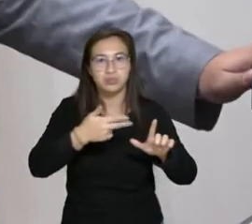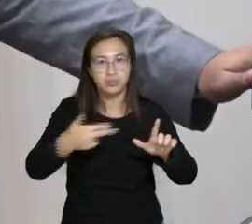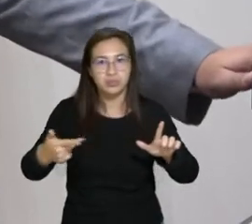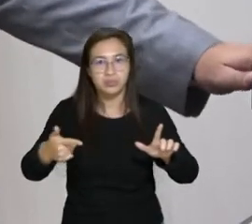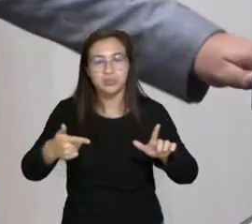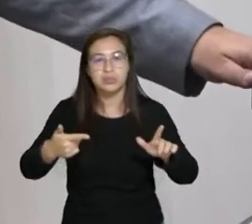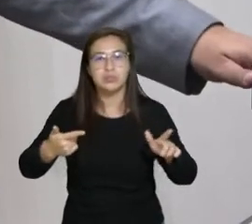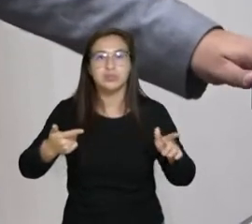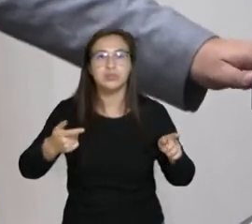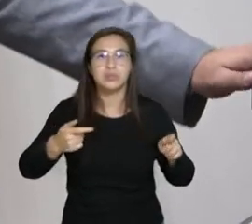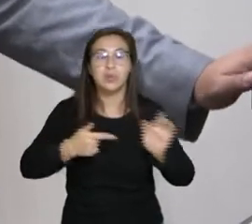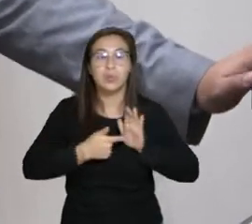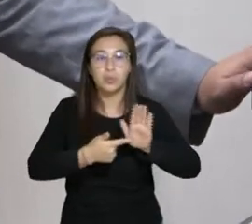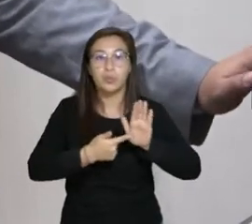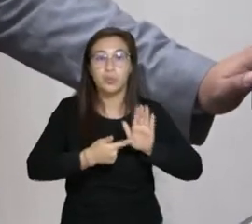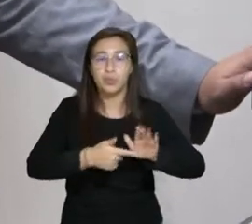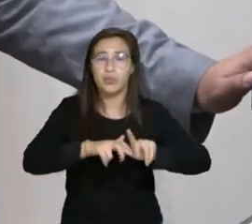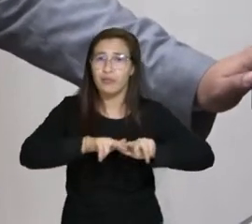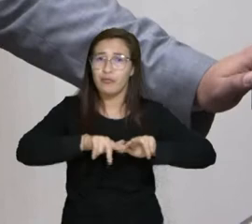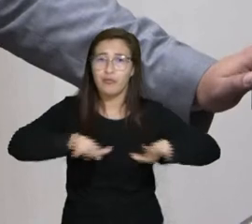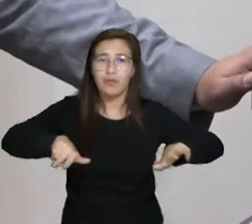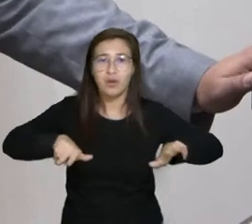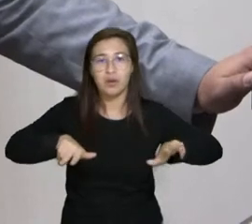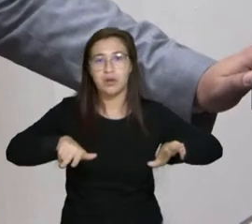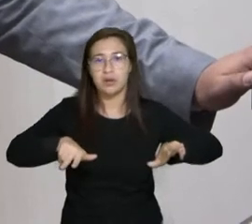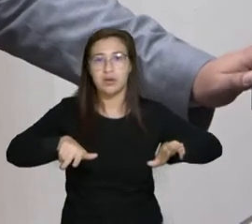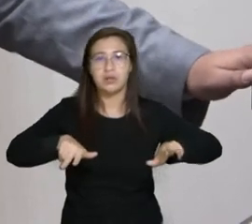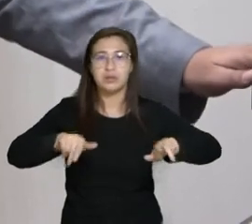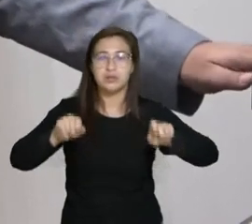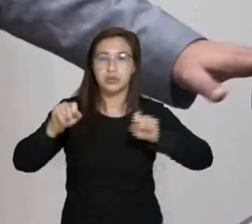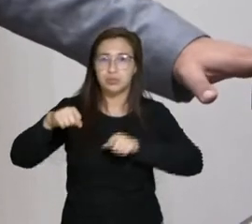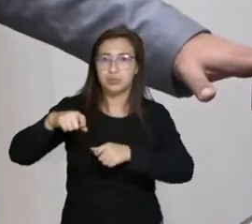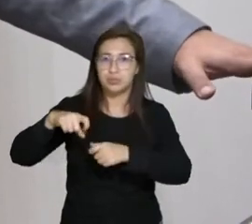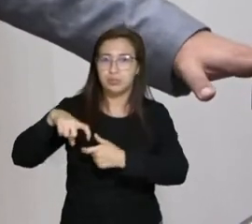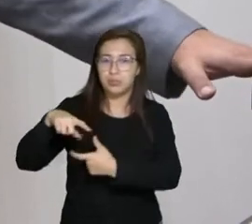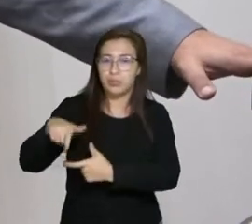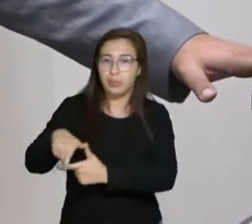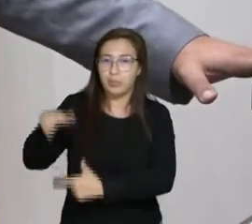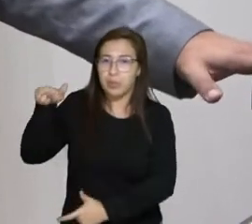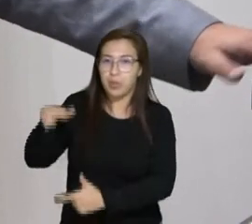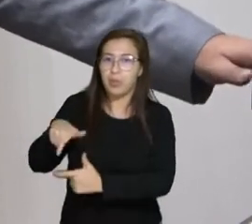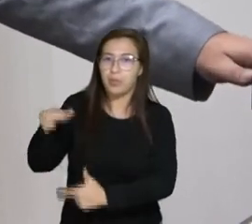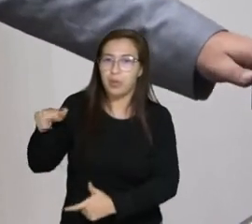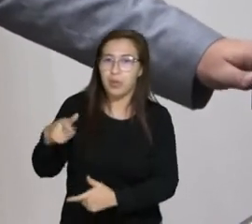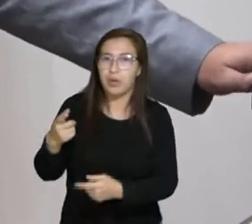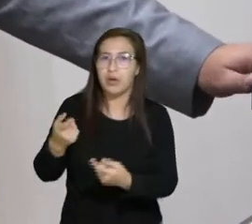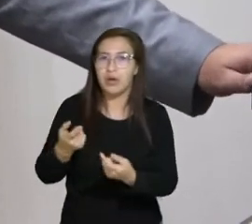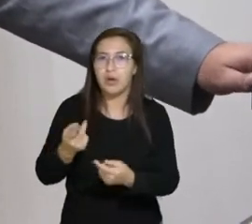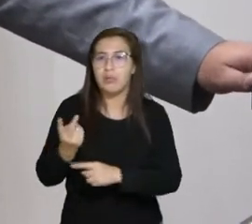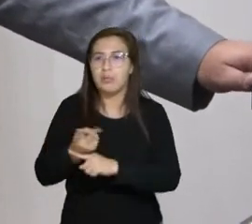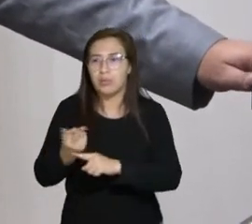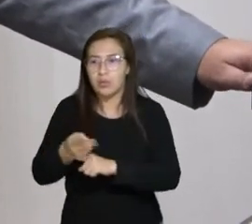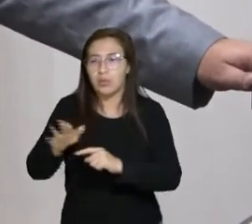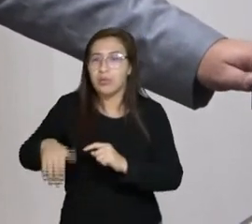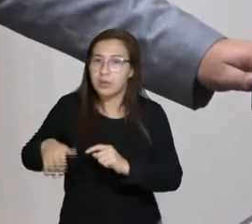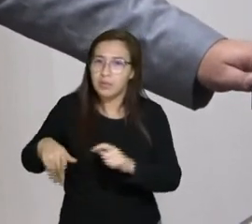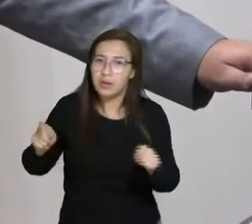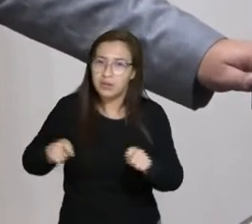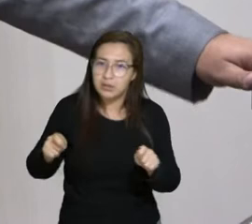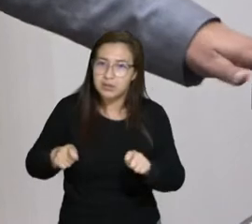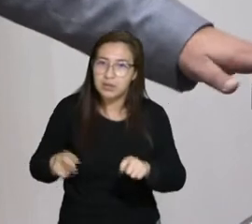publicado diversas fotos de placas de posto combustível com o preço dele valendo vou atrás do menor preço